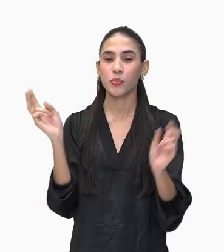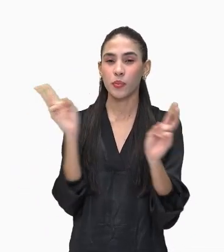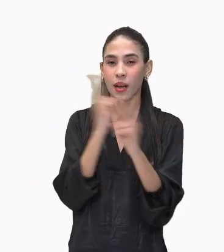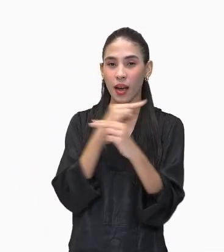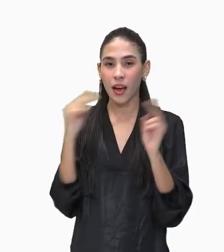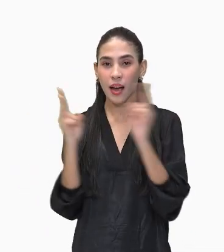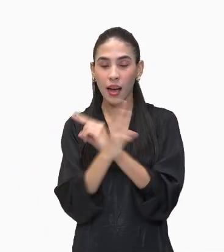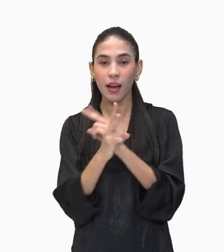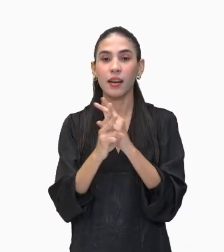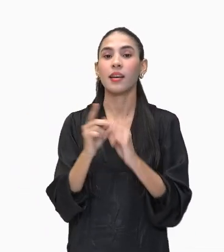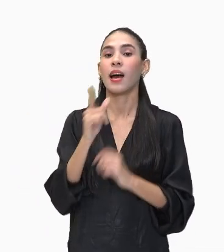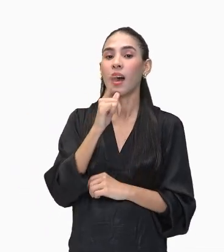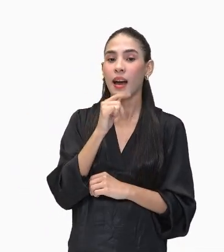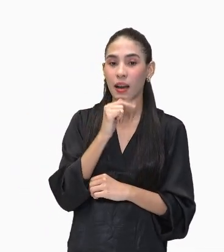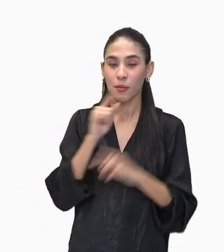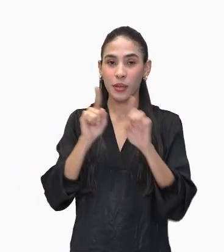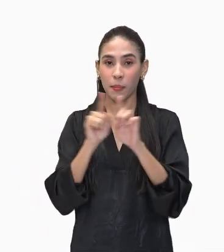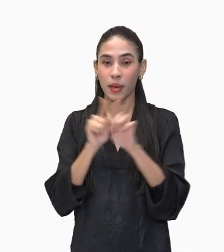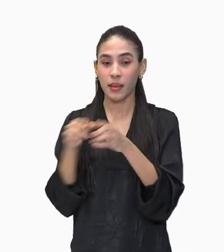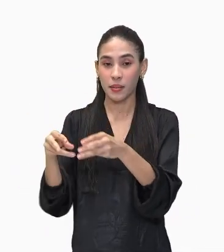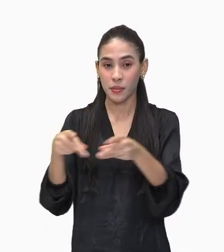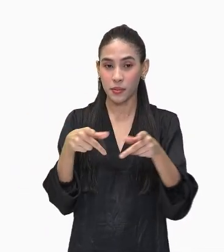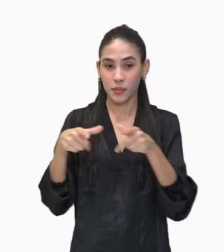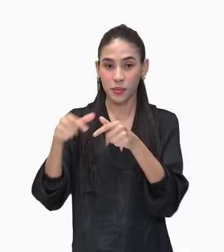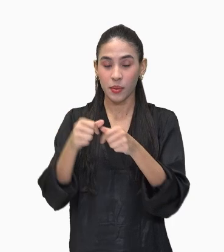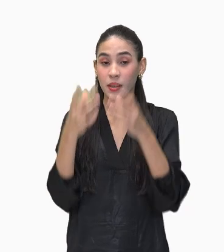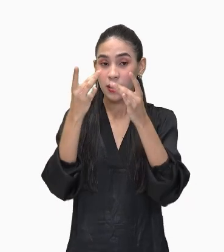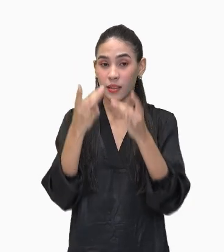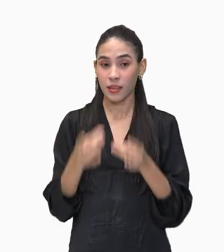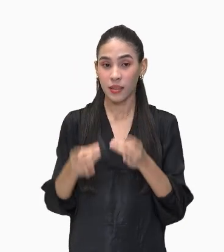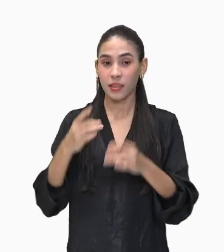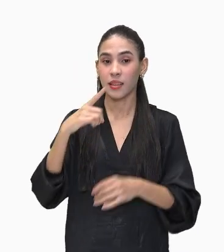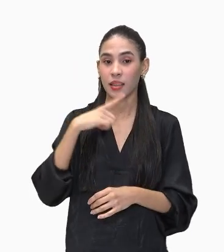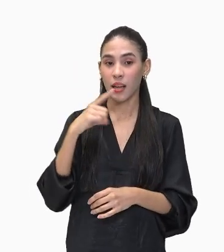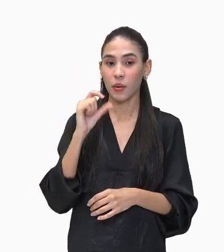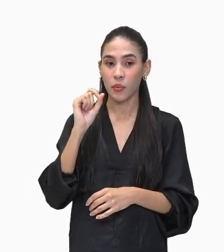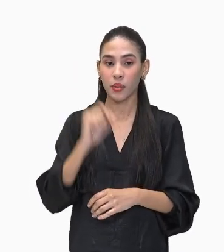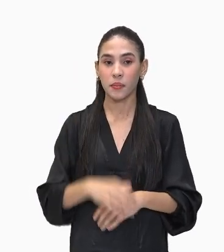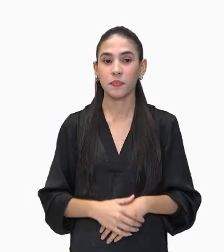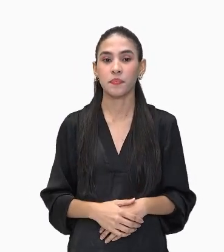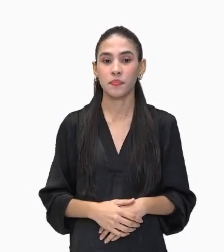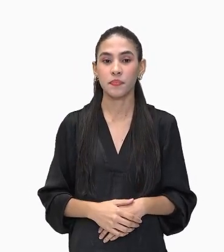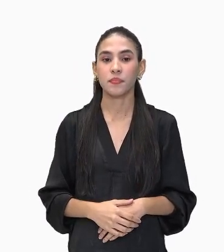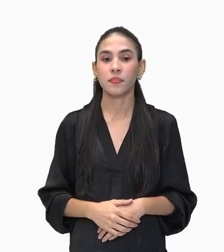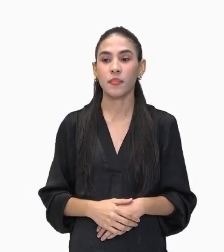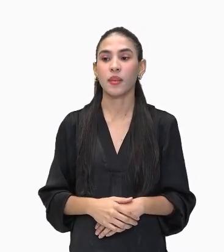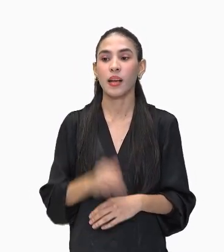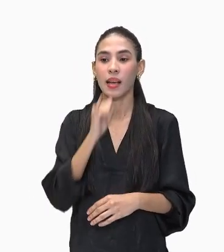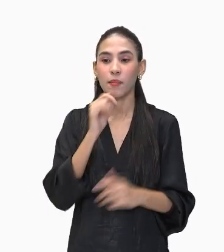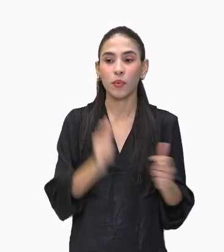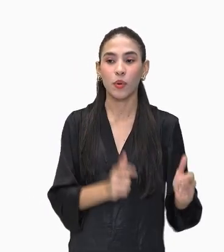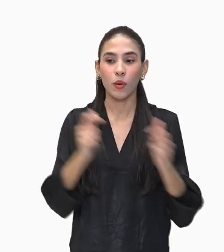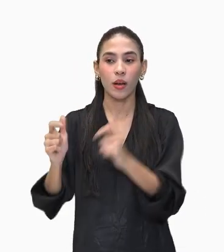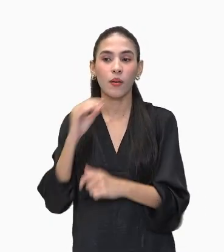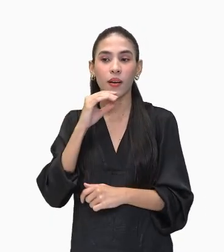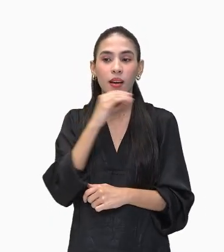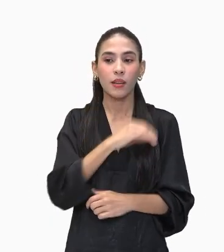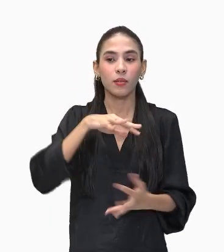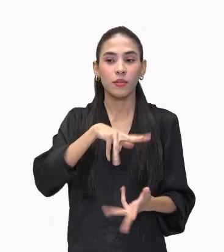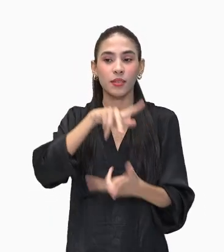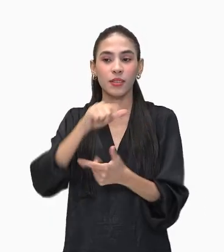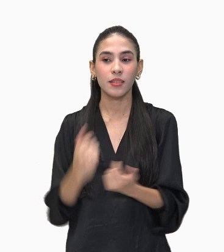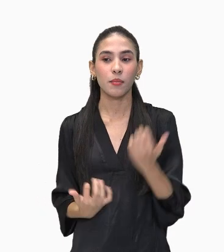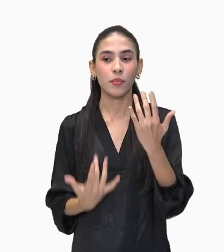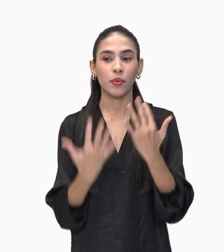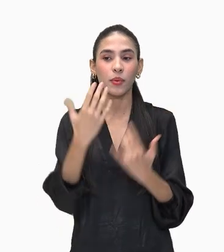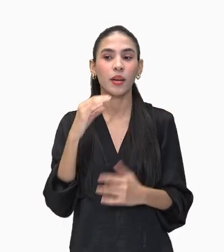no ar, na água e no solo. E no detalhamento nós iremos verificar ilhas de calor, efeito estufa,